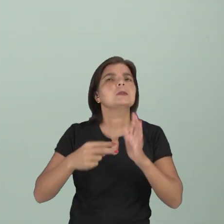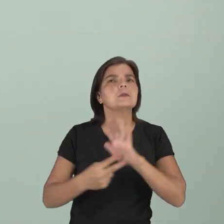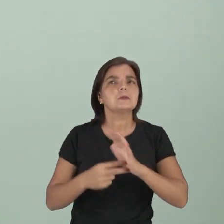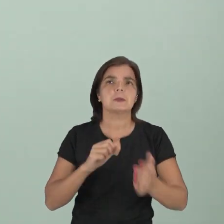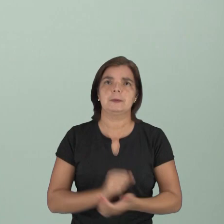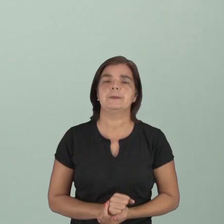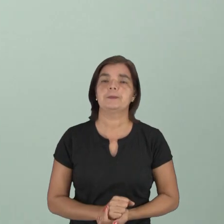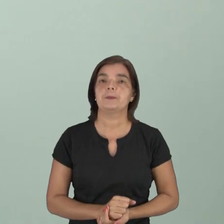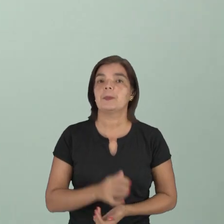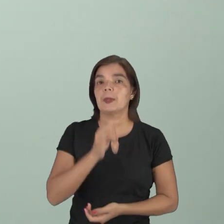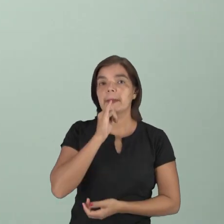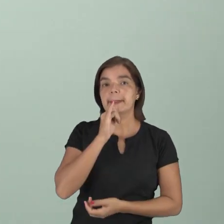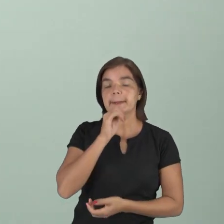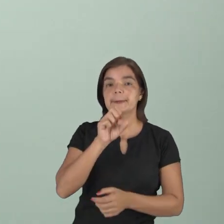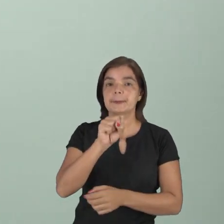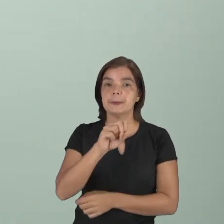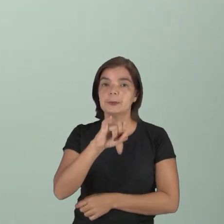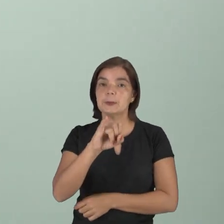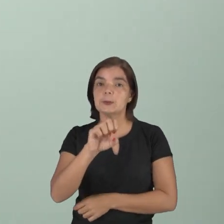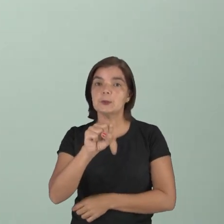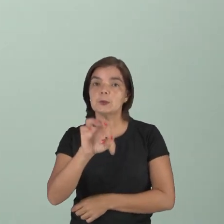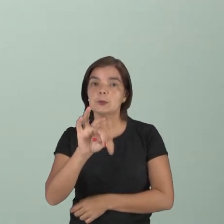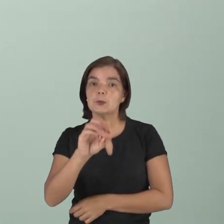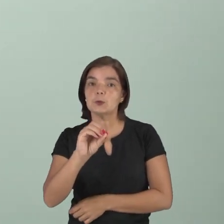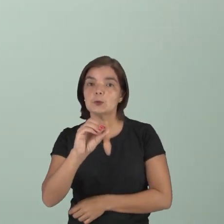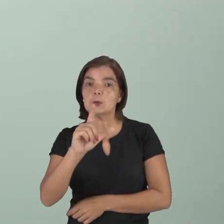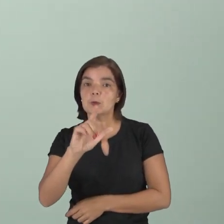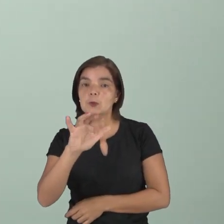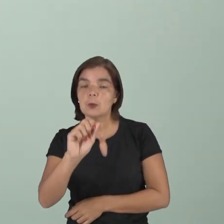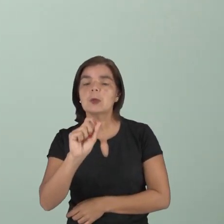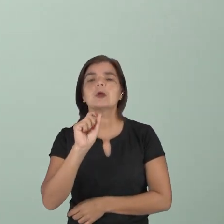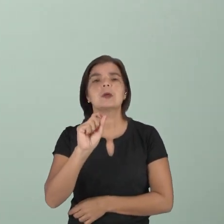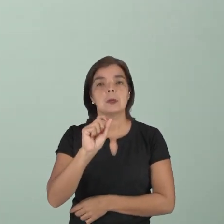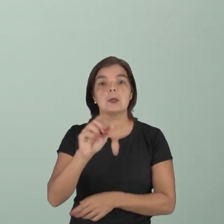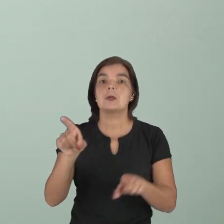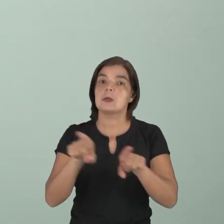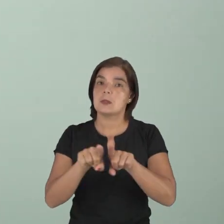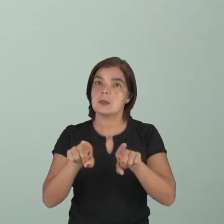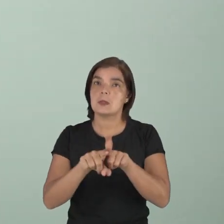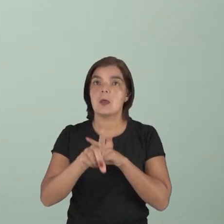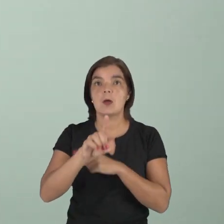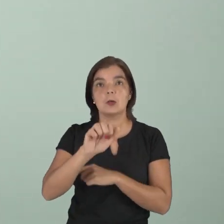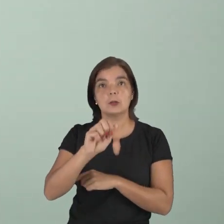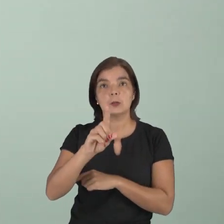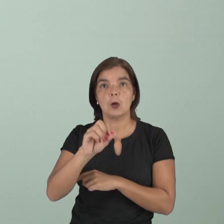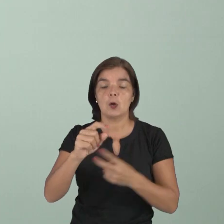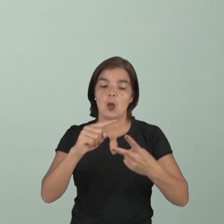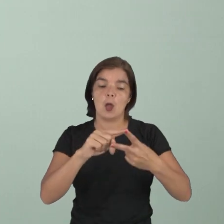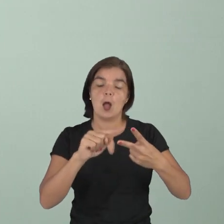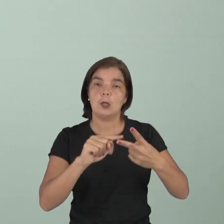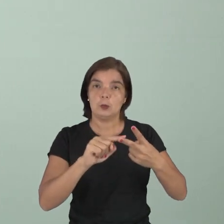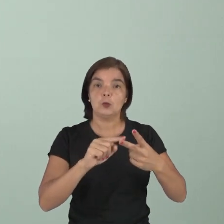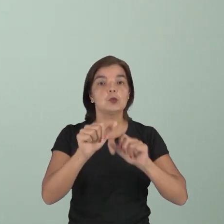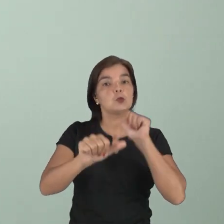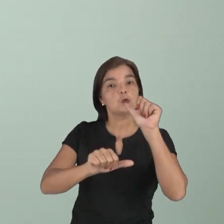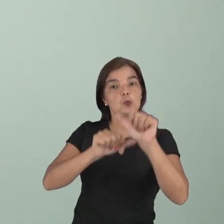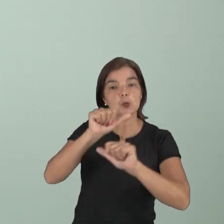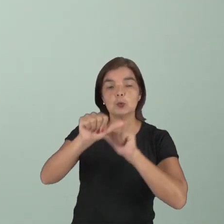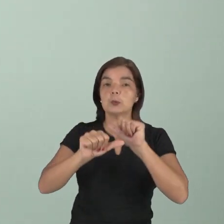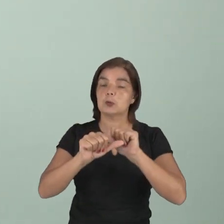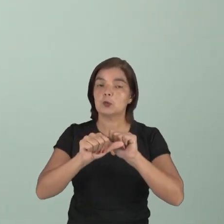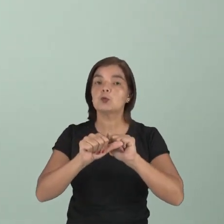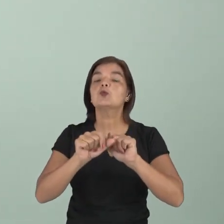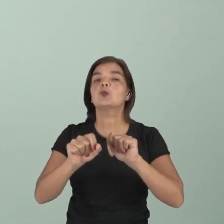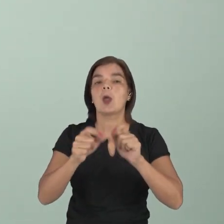significa? No caso, a sistólica e a diastólica diz respeito a dois estágios do ciclo